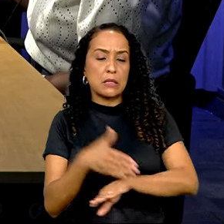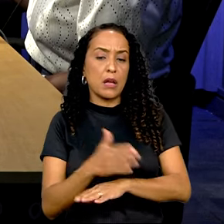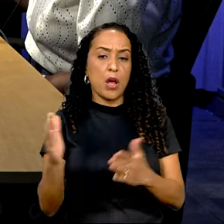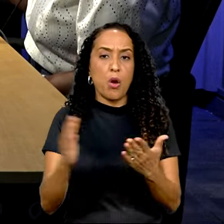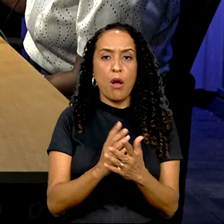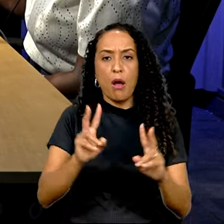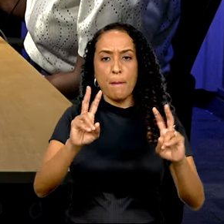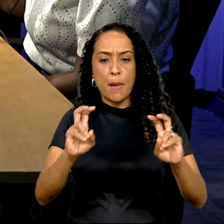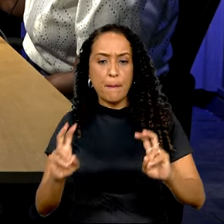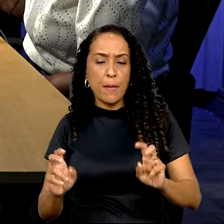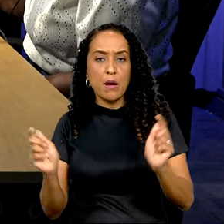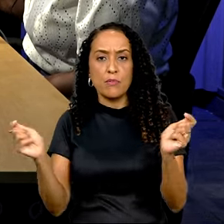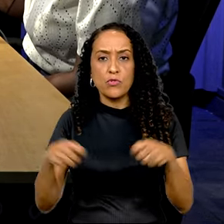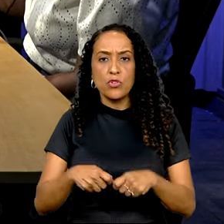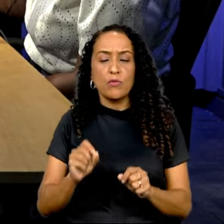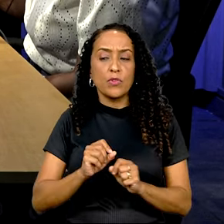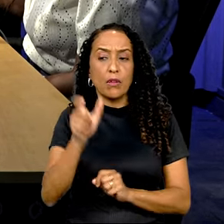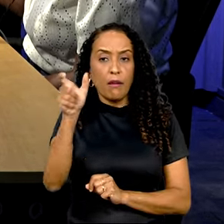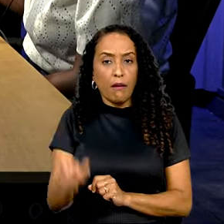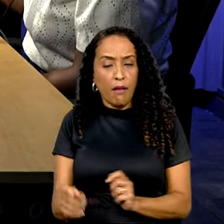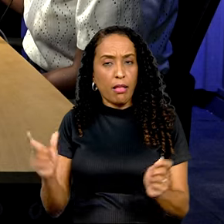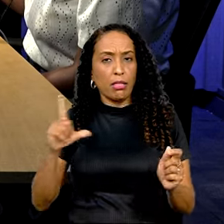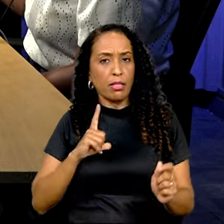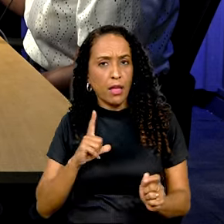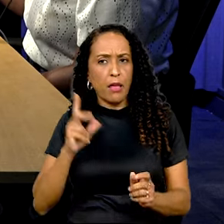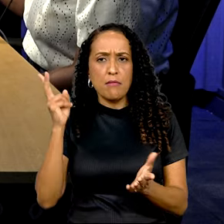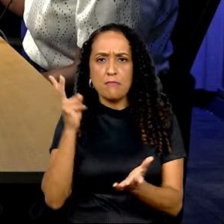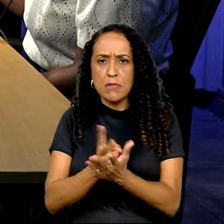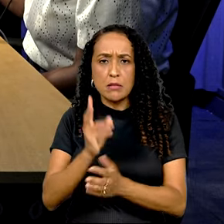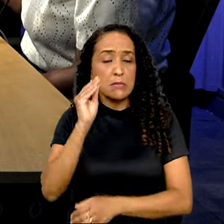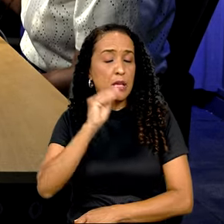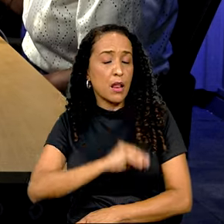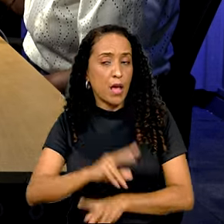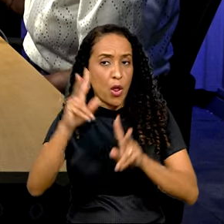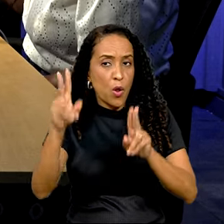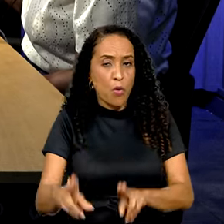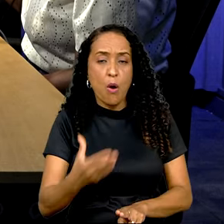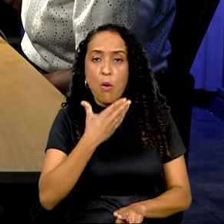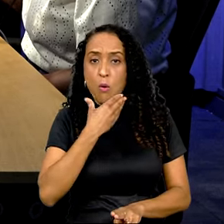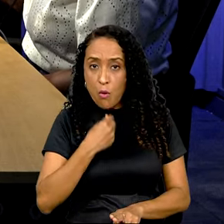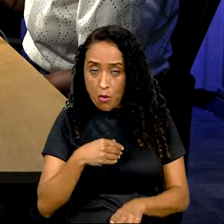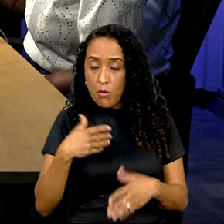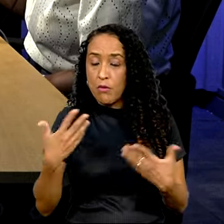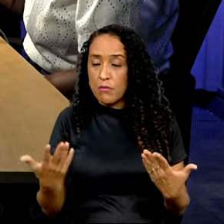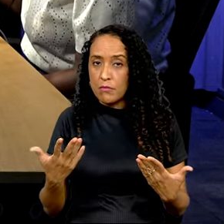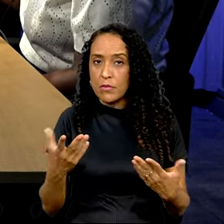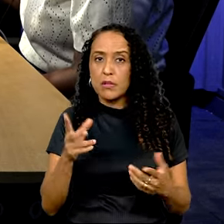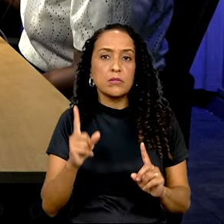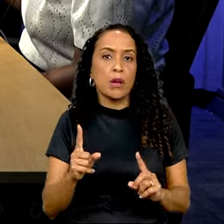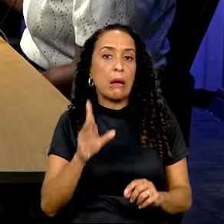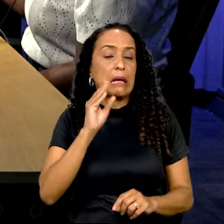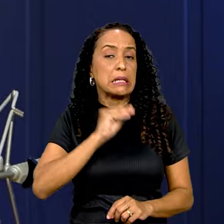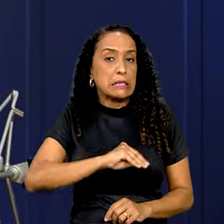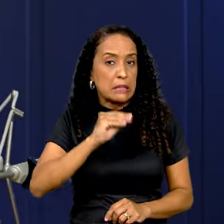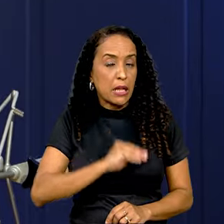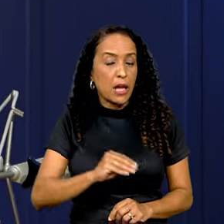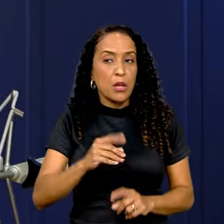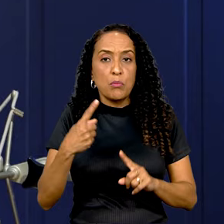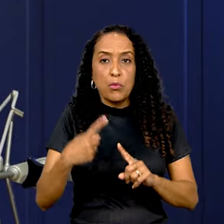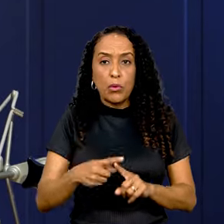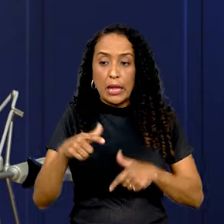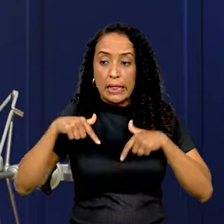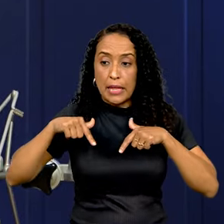algumas questões que podem fazer com que ela tenha o mesmo salário que os homens e falamos de salário igual por trabalho de igual